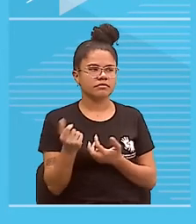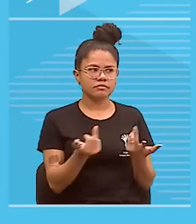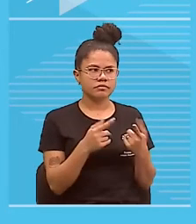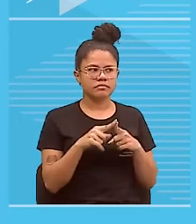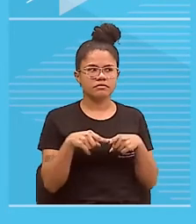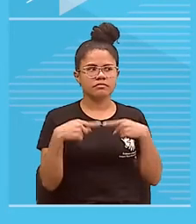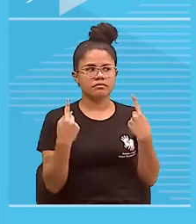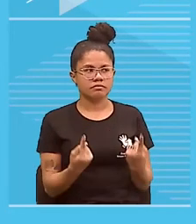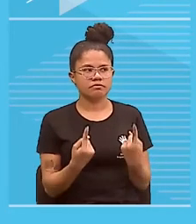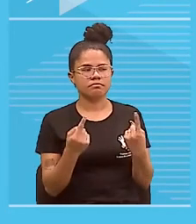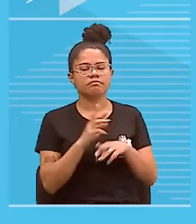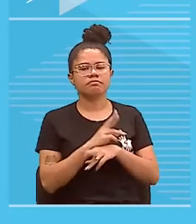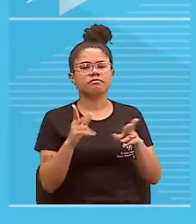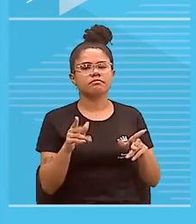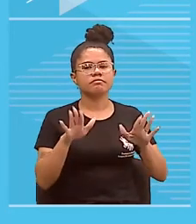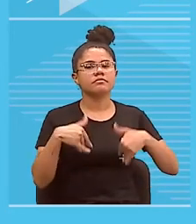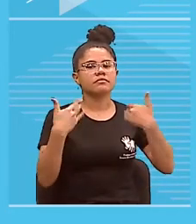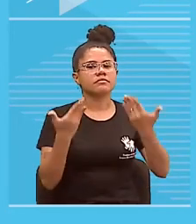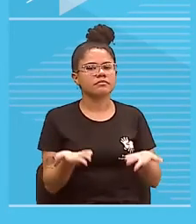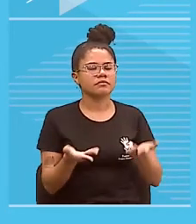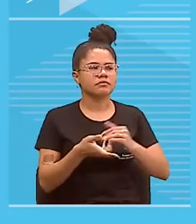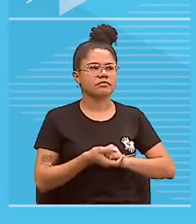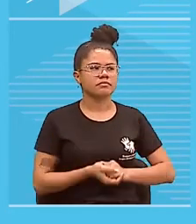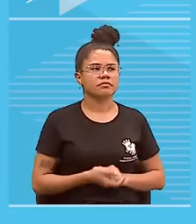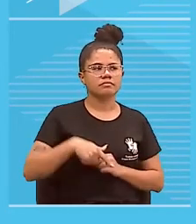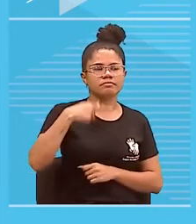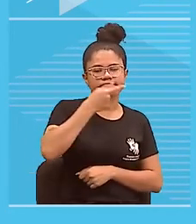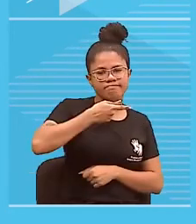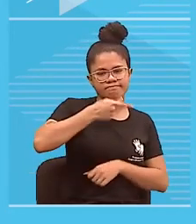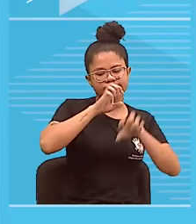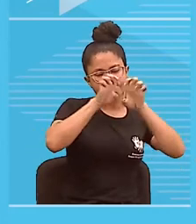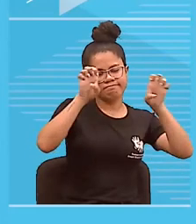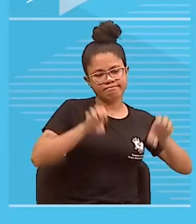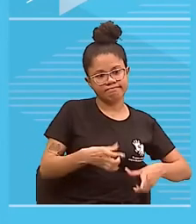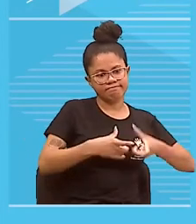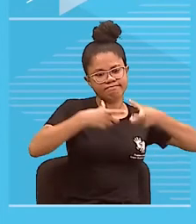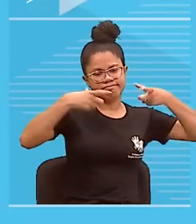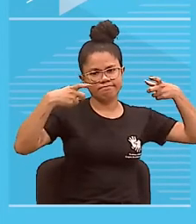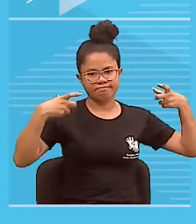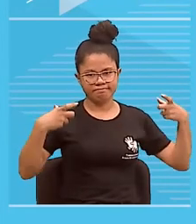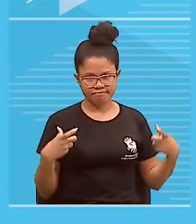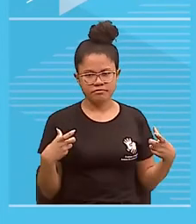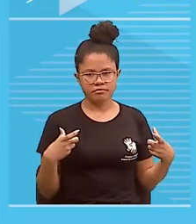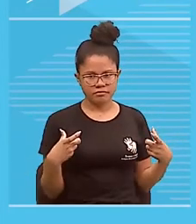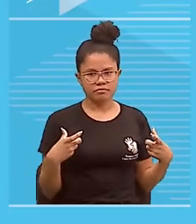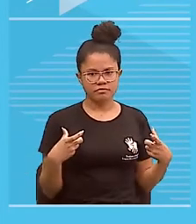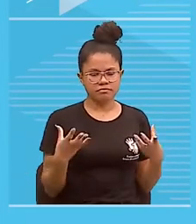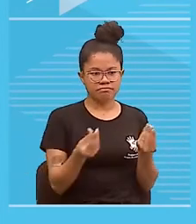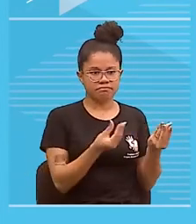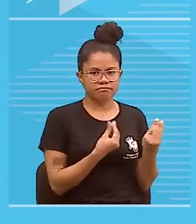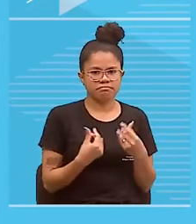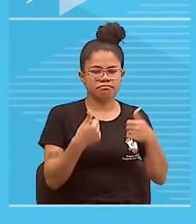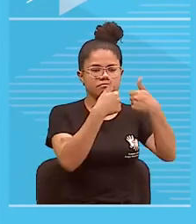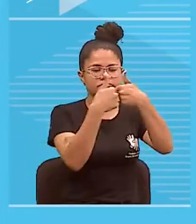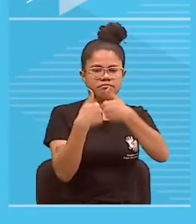mas o que vai diferenciá-los é que o glicogênio uma estrutura muito maior o maior número de